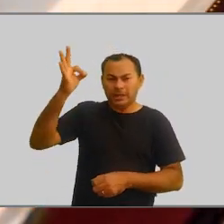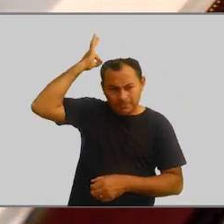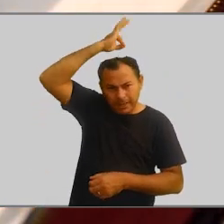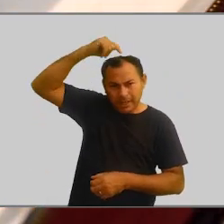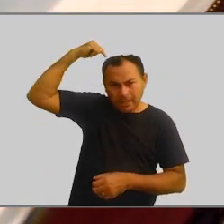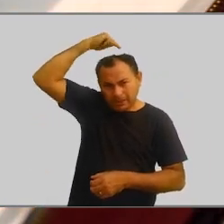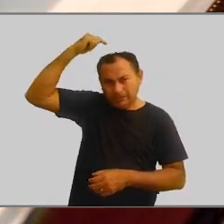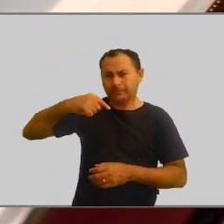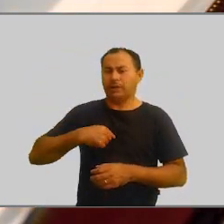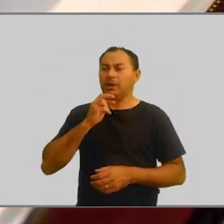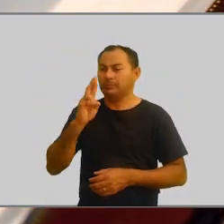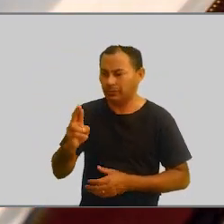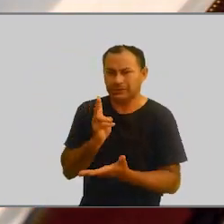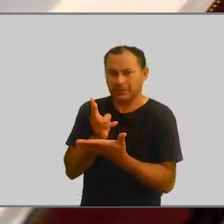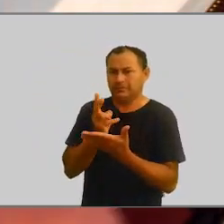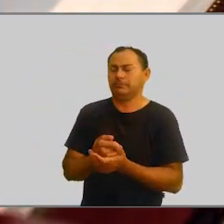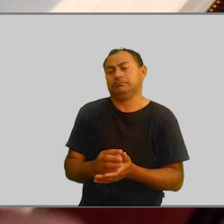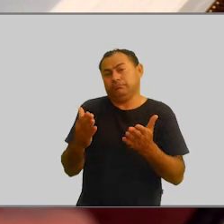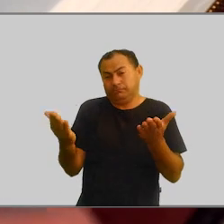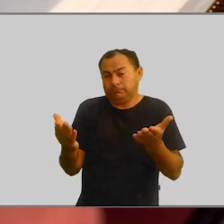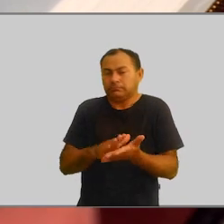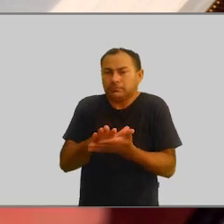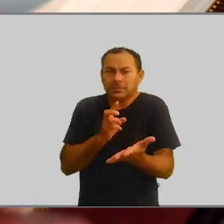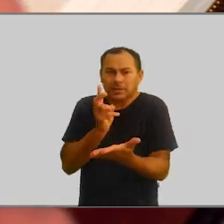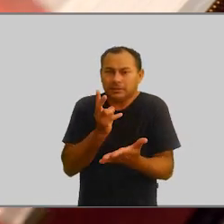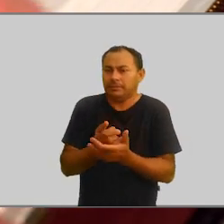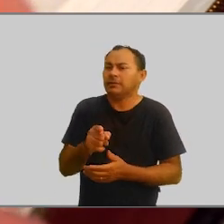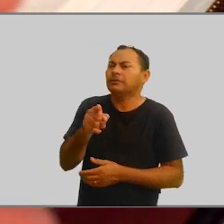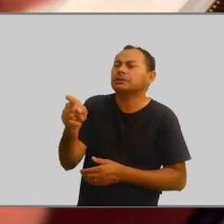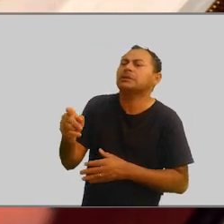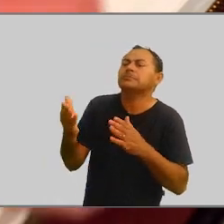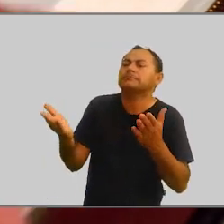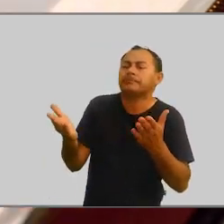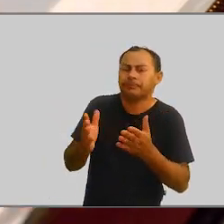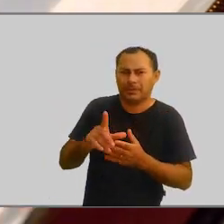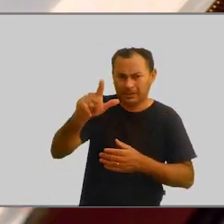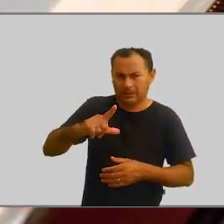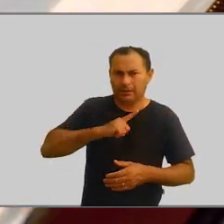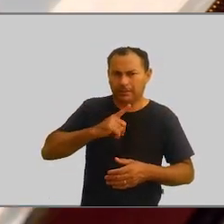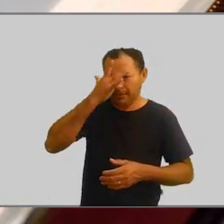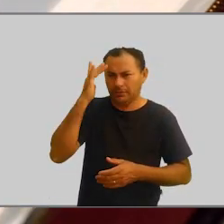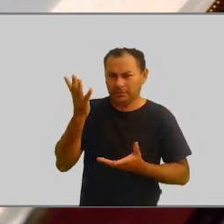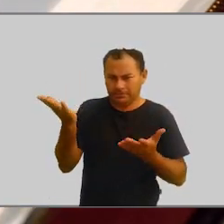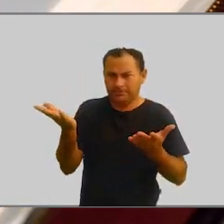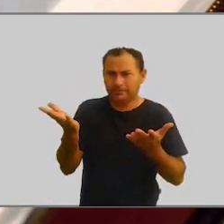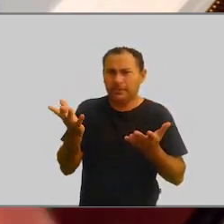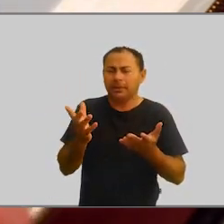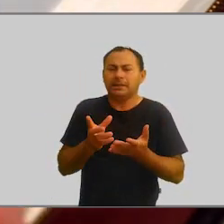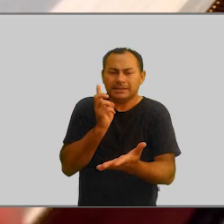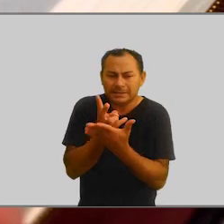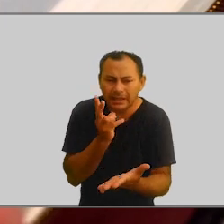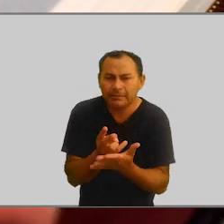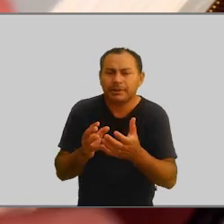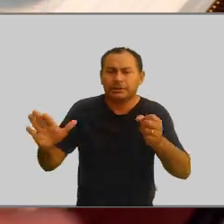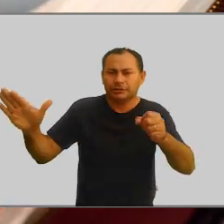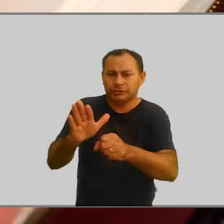Espírito." Eu sempre respondo: "Bom, nem sempre. E você, hein? Será que tem alguém que está